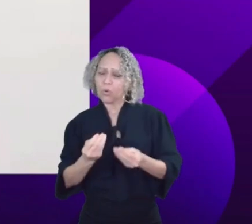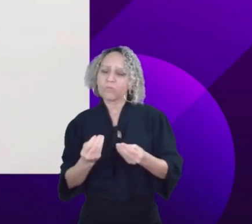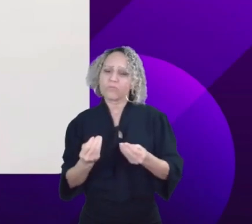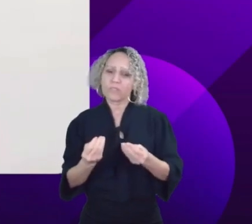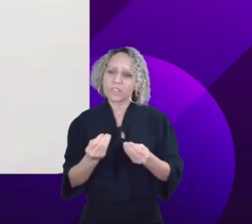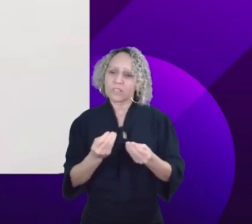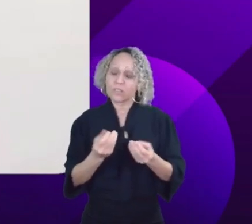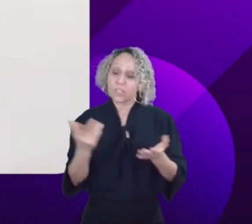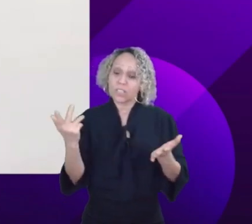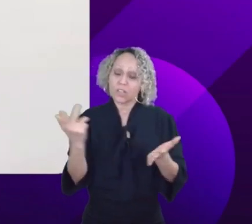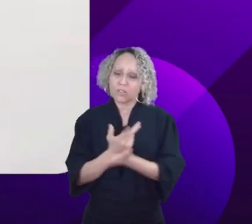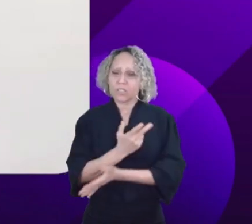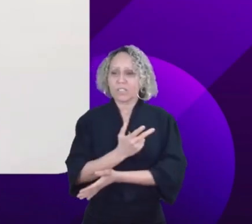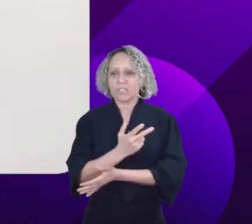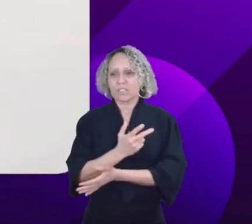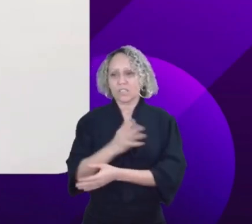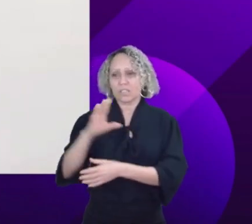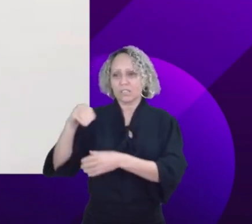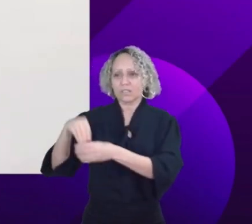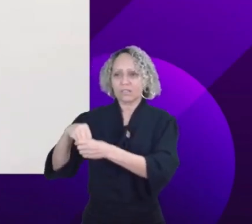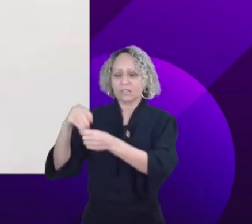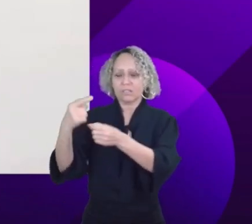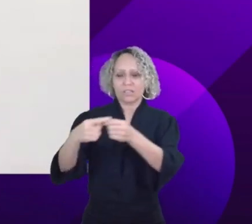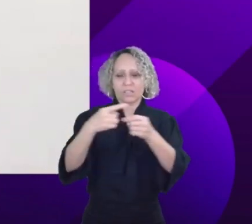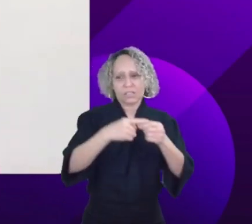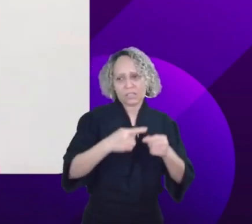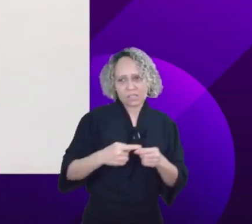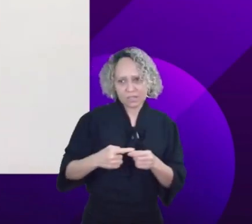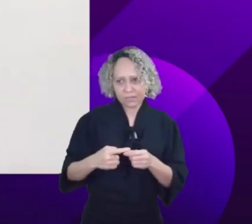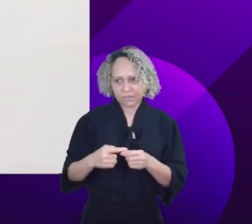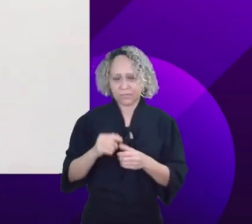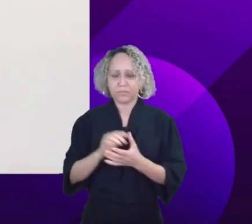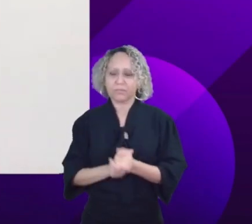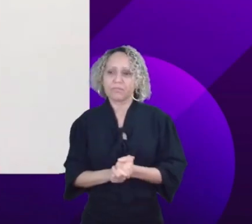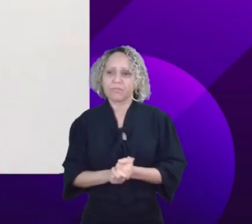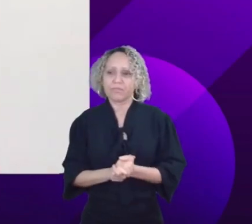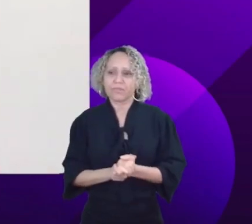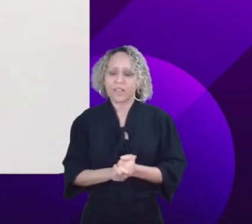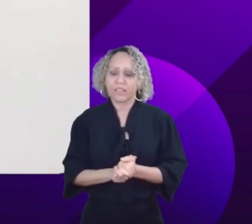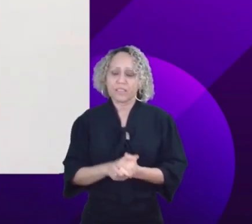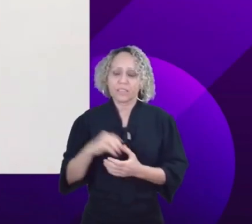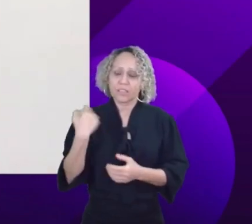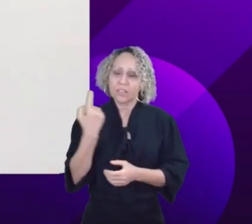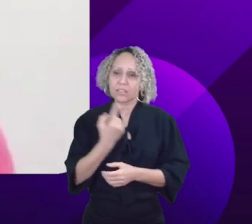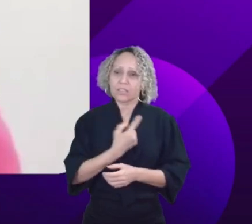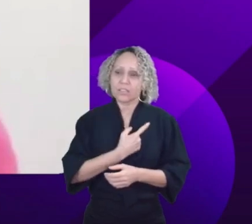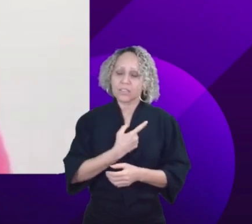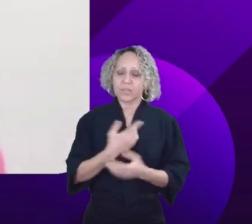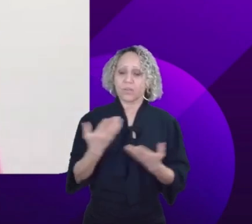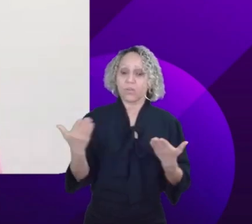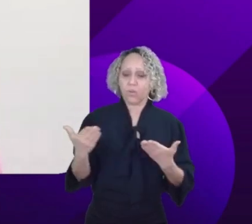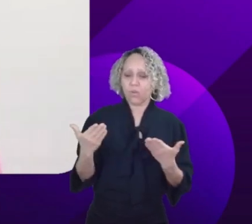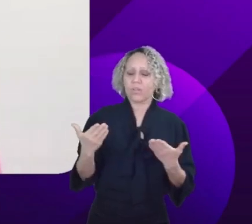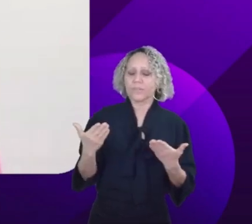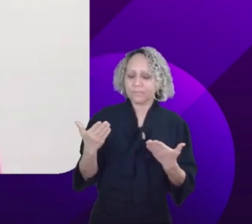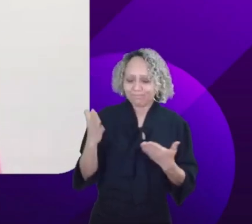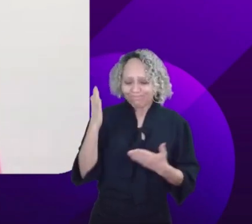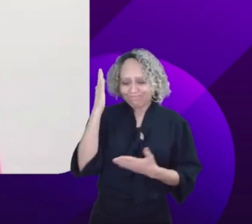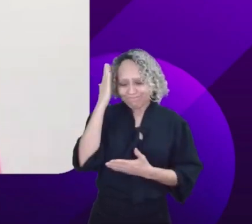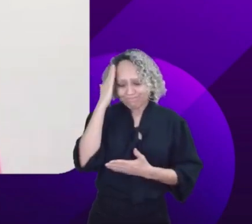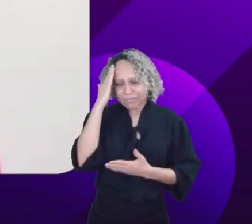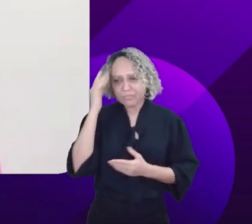momento de migração, né, de pessoas que saem dessas regiões de enchente. A Serra Gaúcha, ela